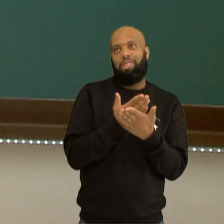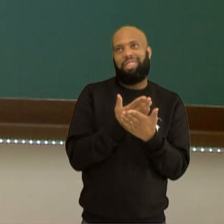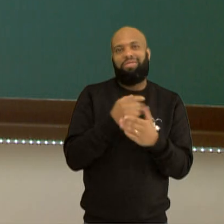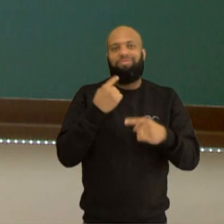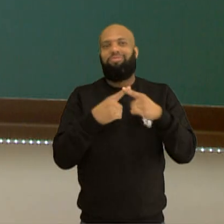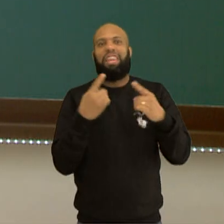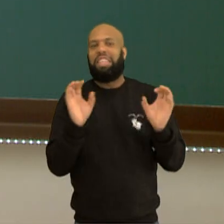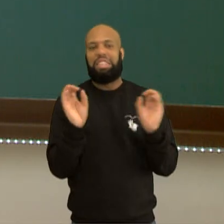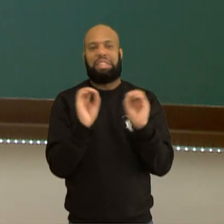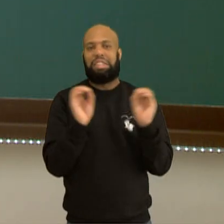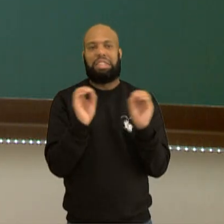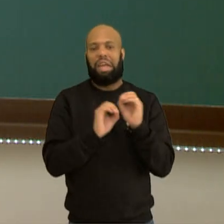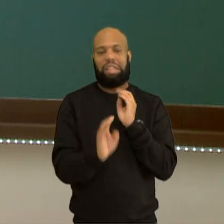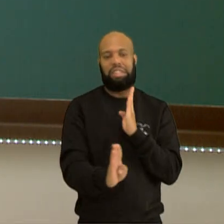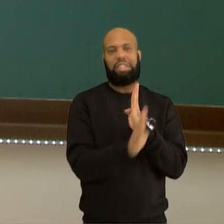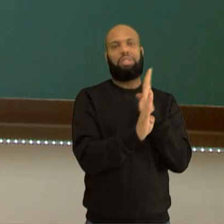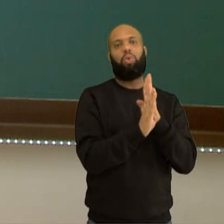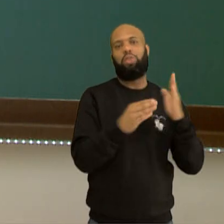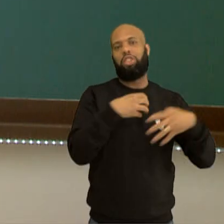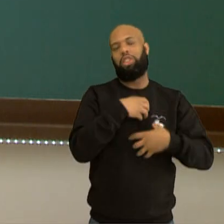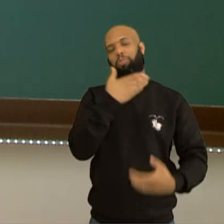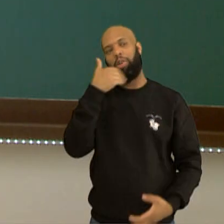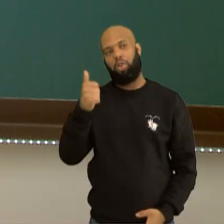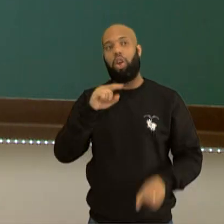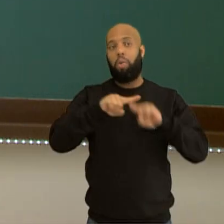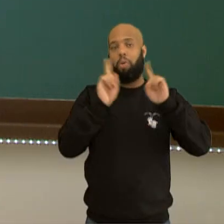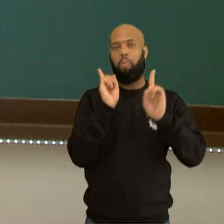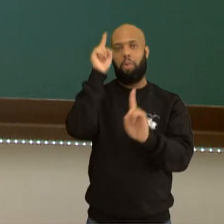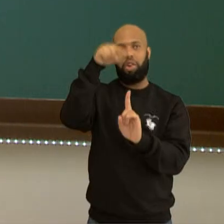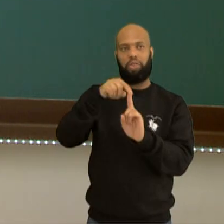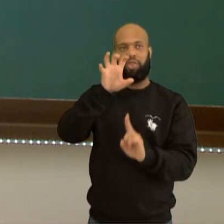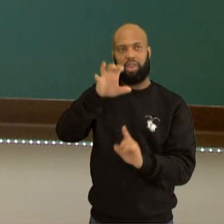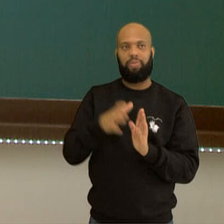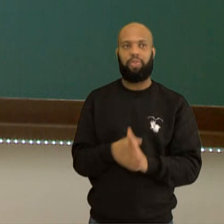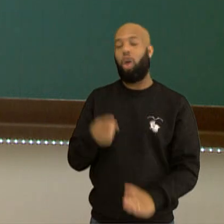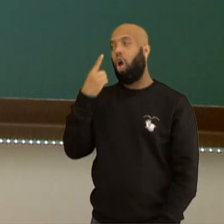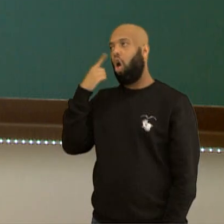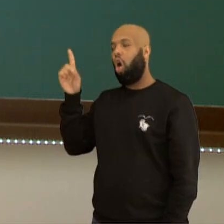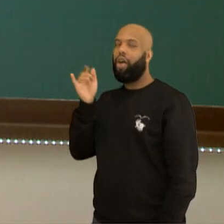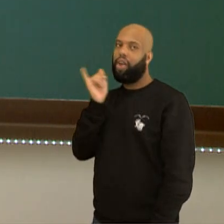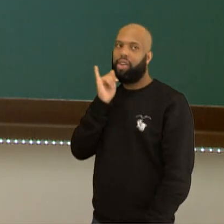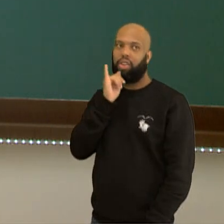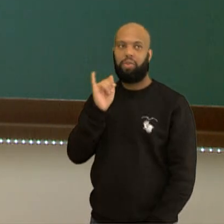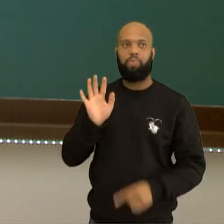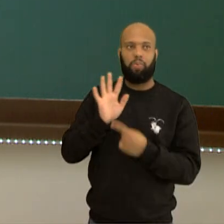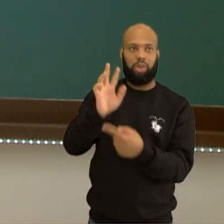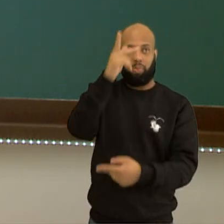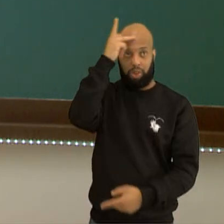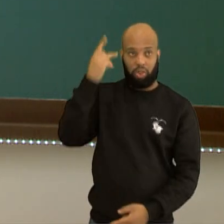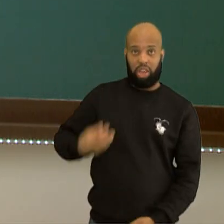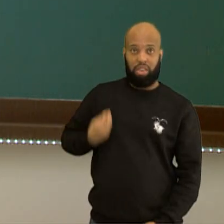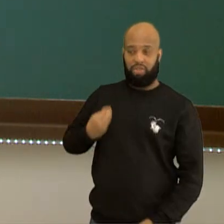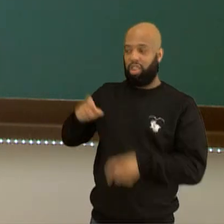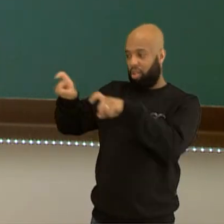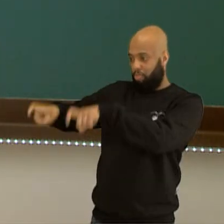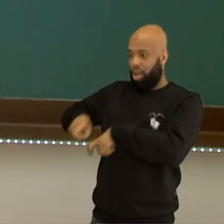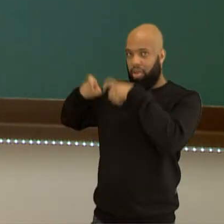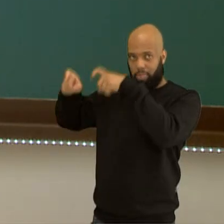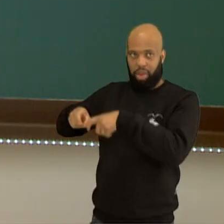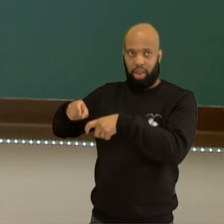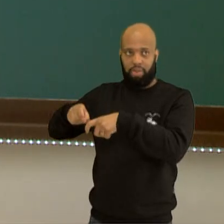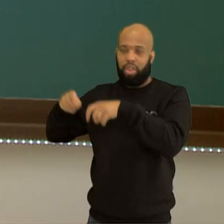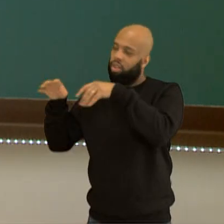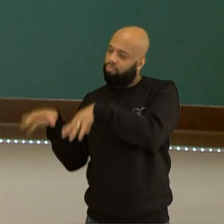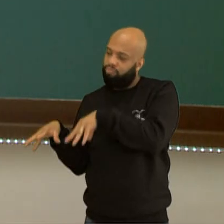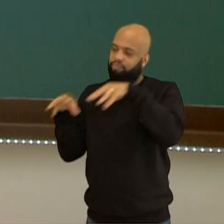condições, mas a ideia é essa, né? Então, ali mais um exemplo, né? Uma chargezinha mostrando a pessoa que vive no meio rural e que vai